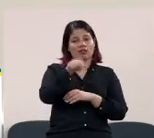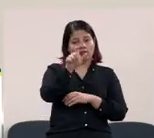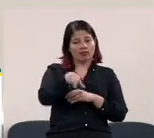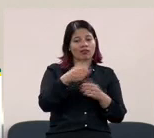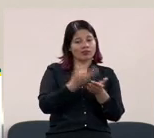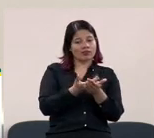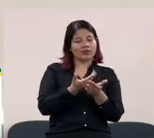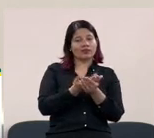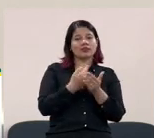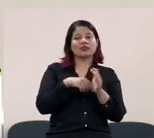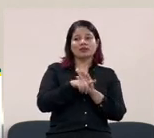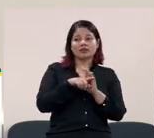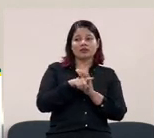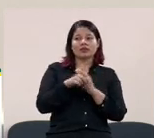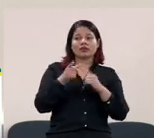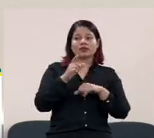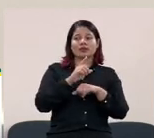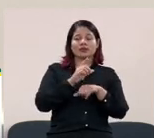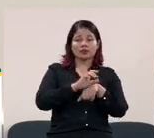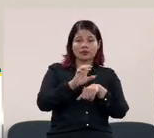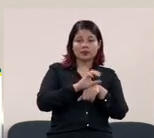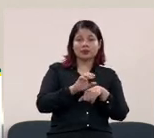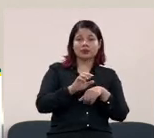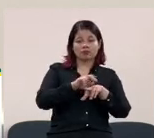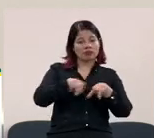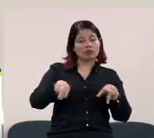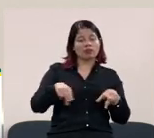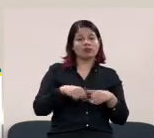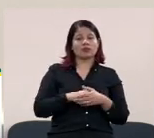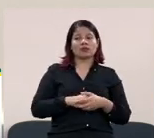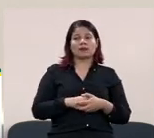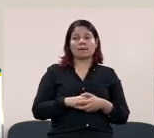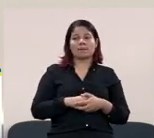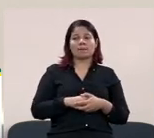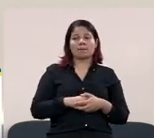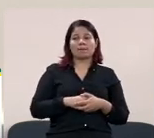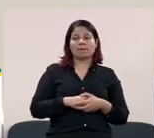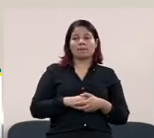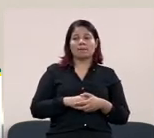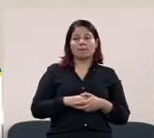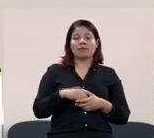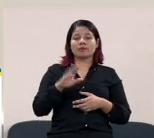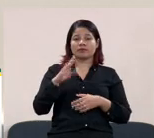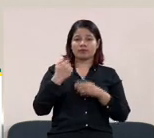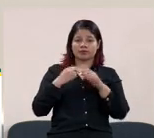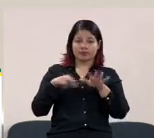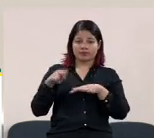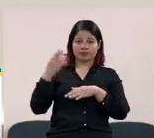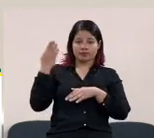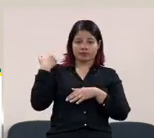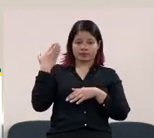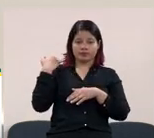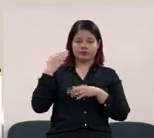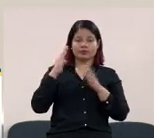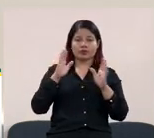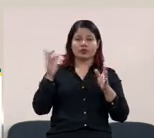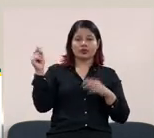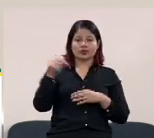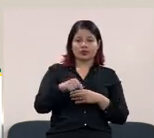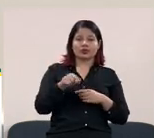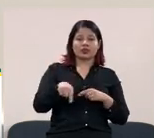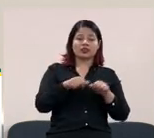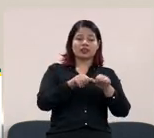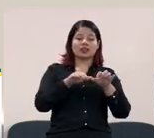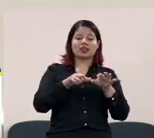com os custos da universidade. Semana passada, nós tivemos aqui, nessa casa, uma